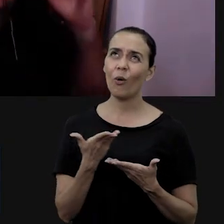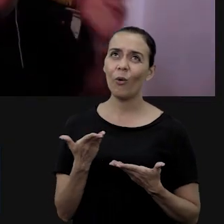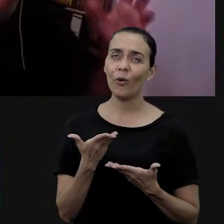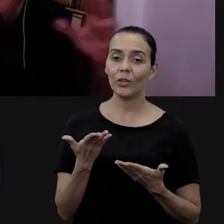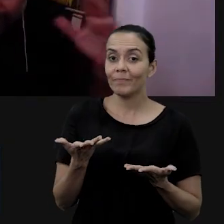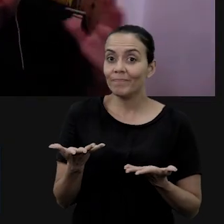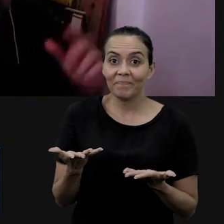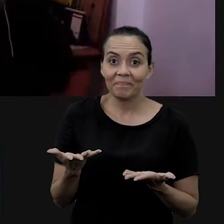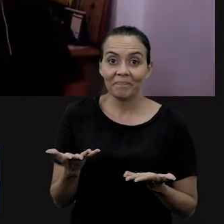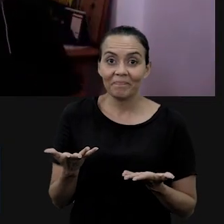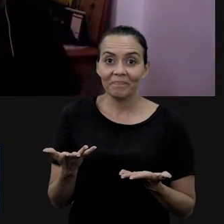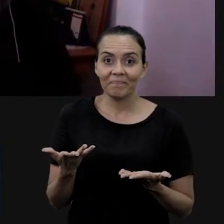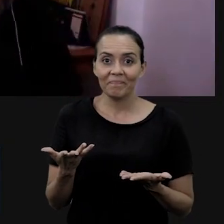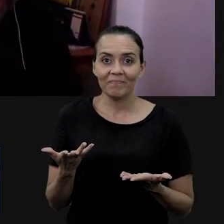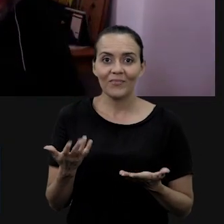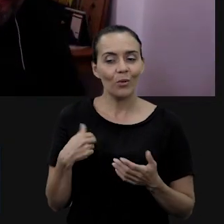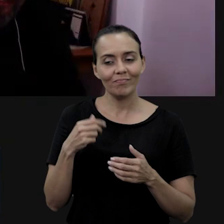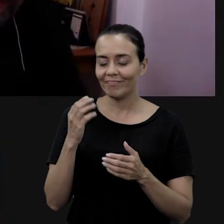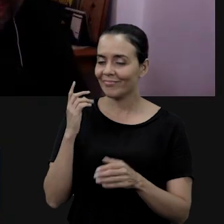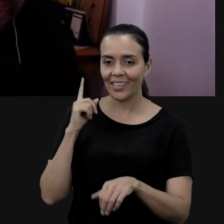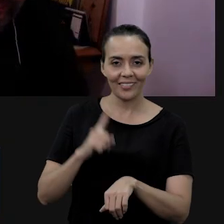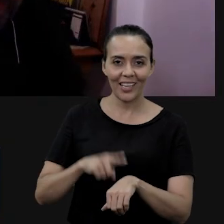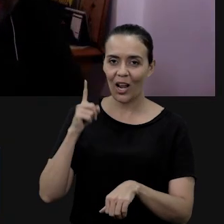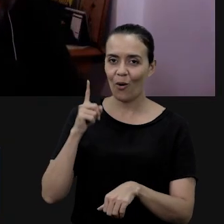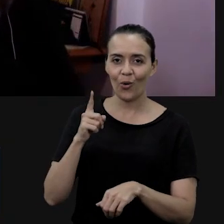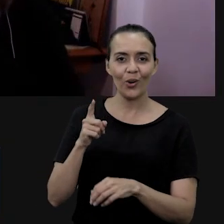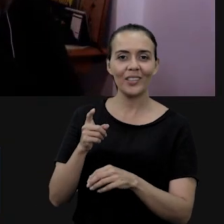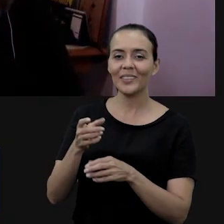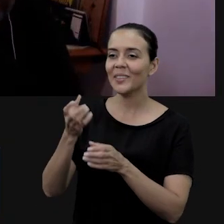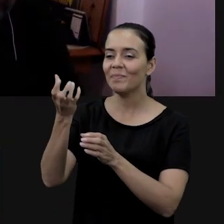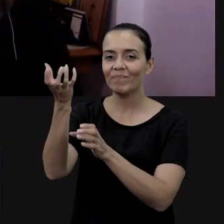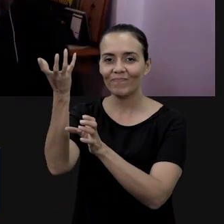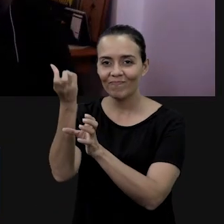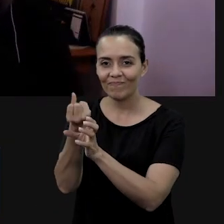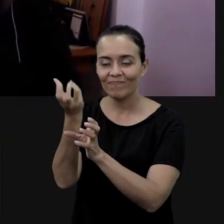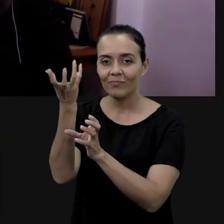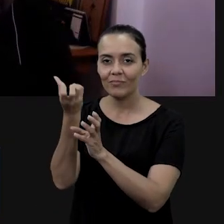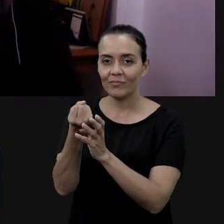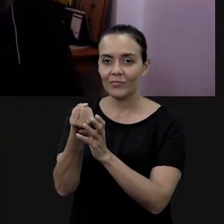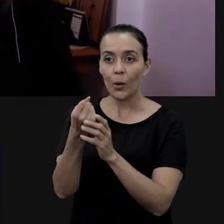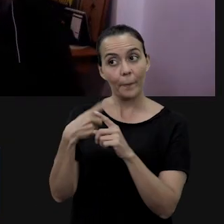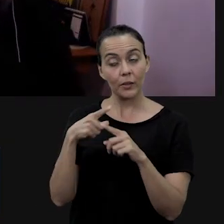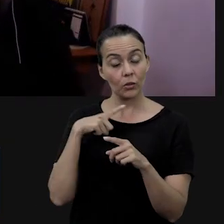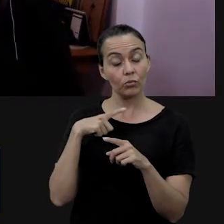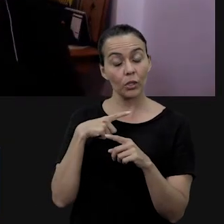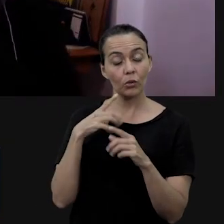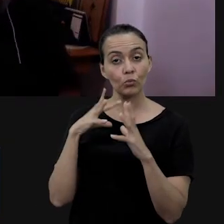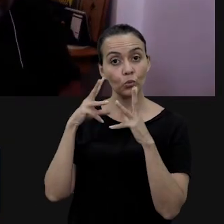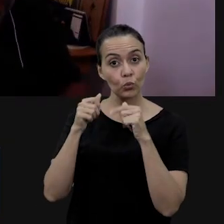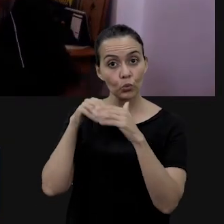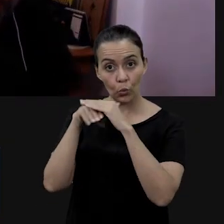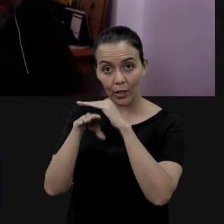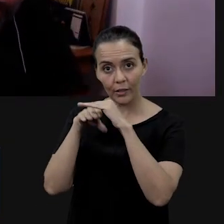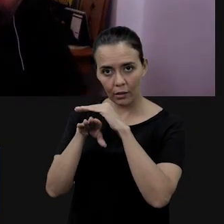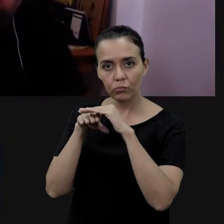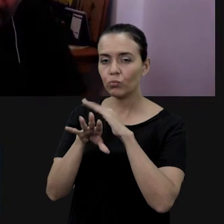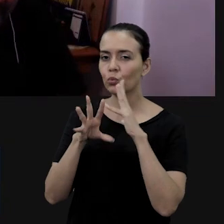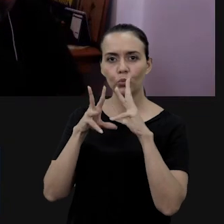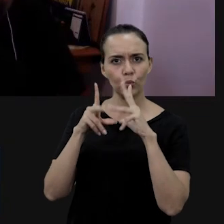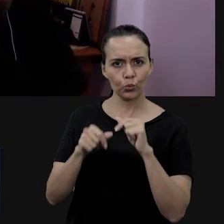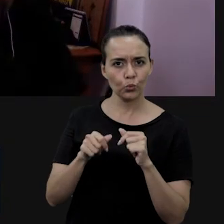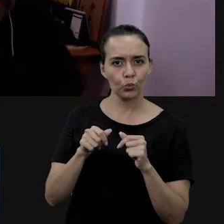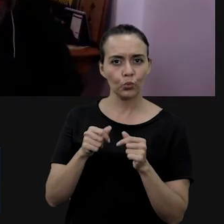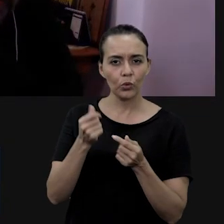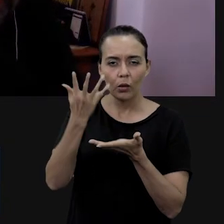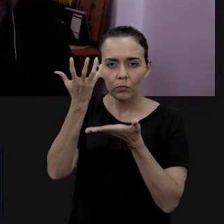tipo, ai meu Deus, o que que eu faço agora? Eu não ia ter gravado aquele som, né? Mas eu tenho um banco, tudo que eu